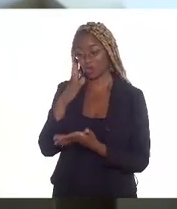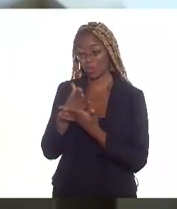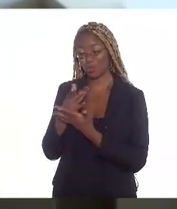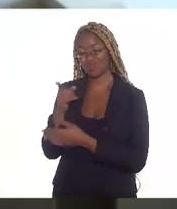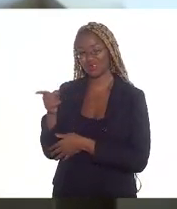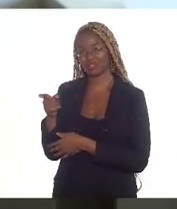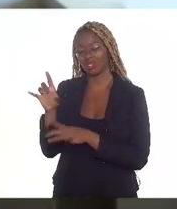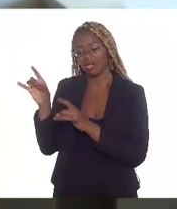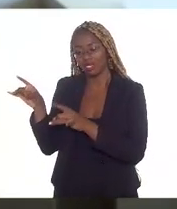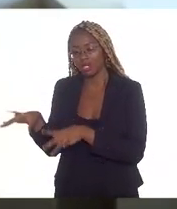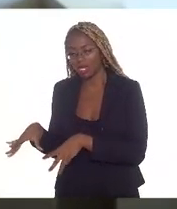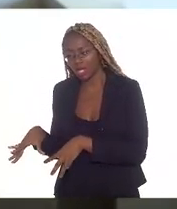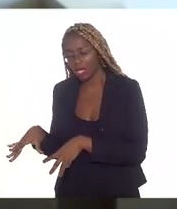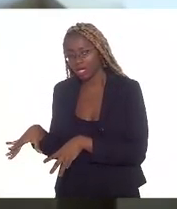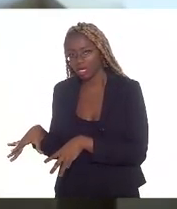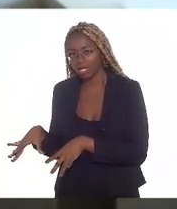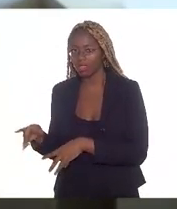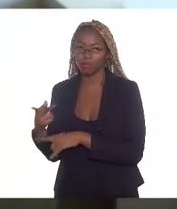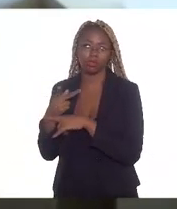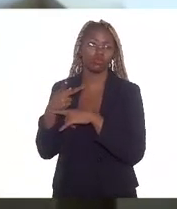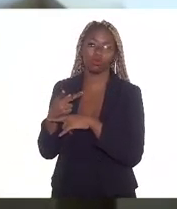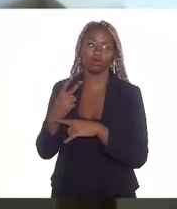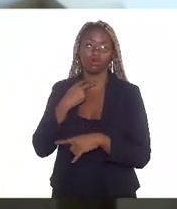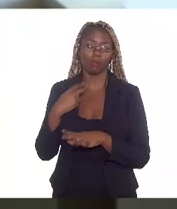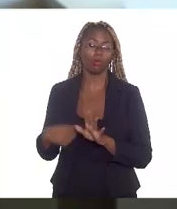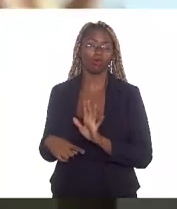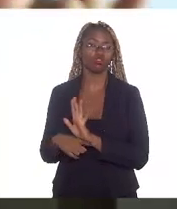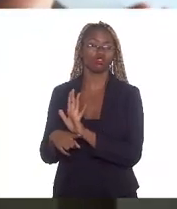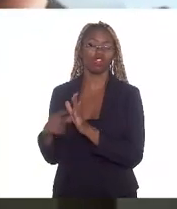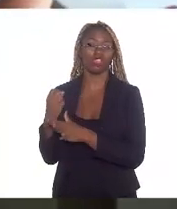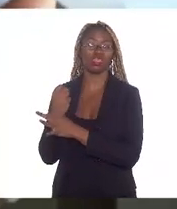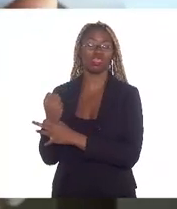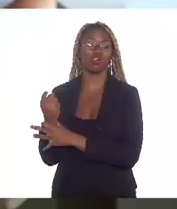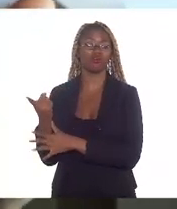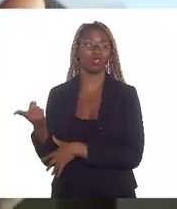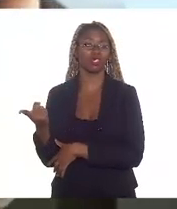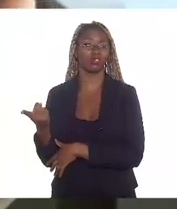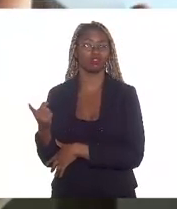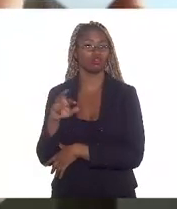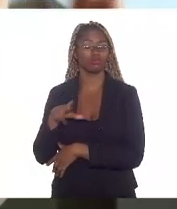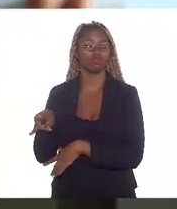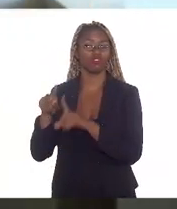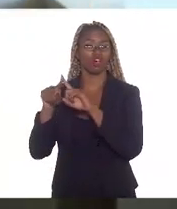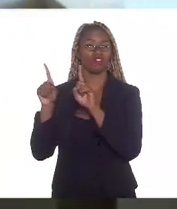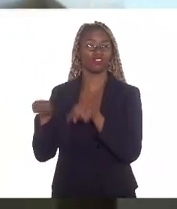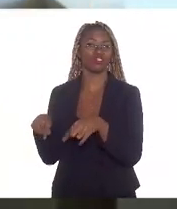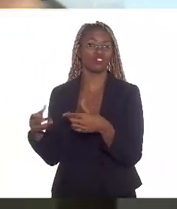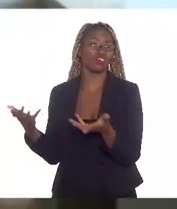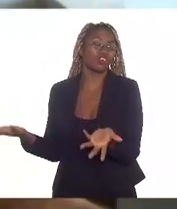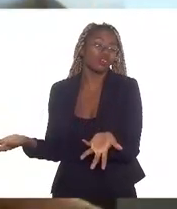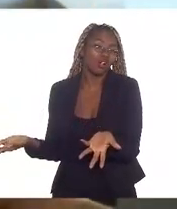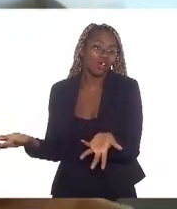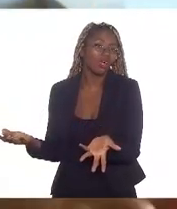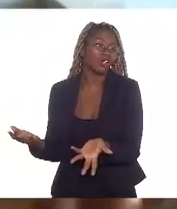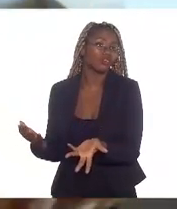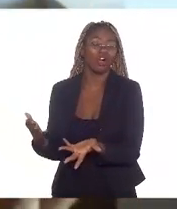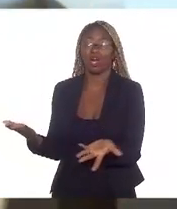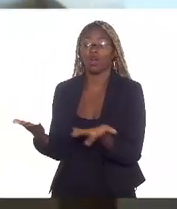A procuradoria não pode mais defender. Ele deixou de ser um funcionário. Passa a ser um problema